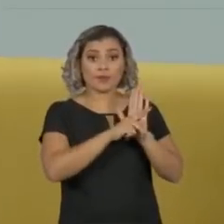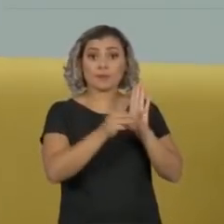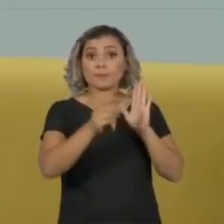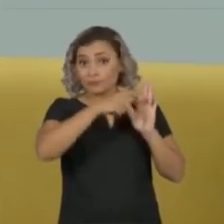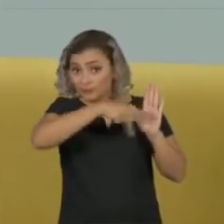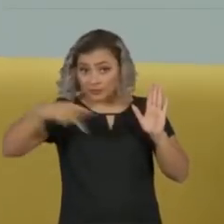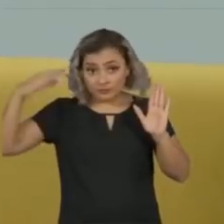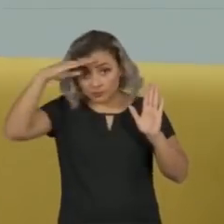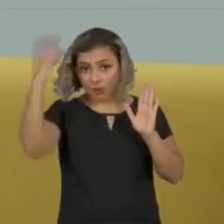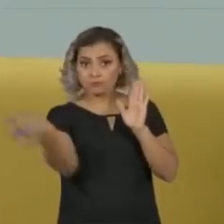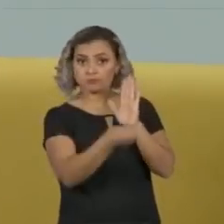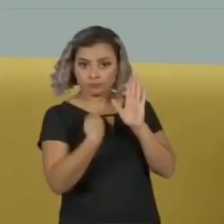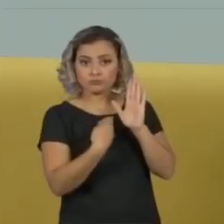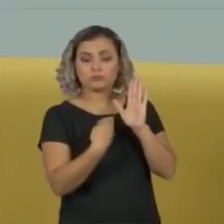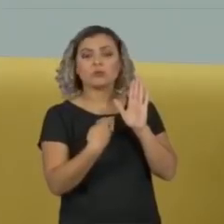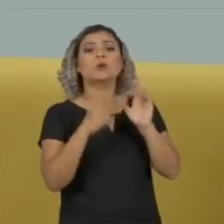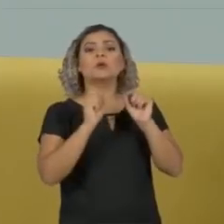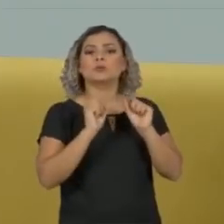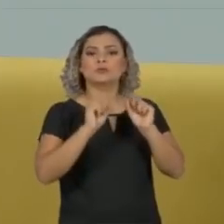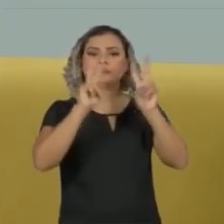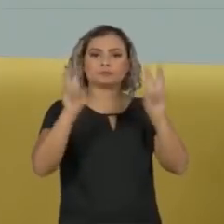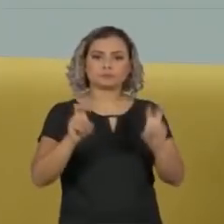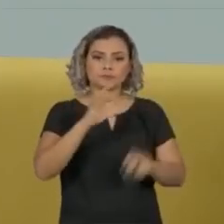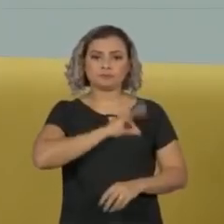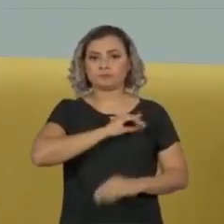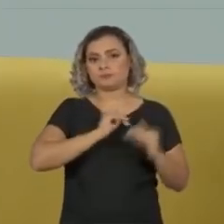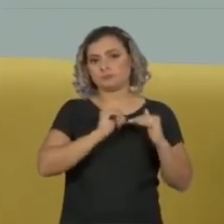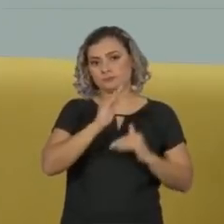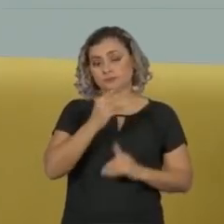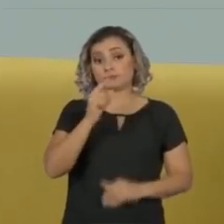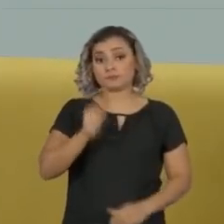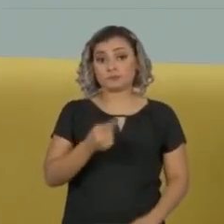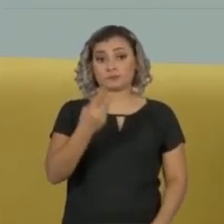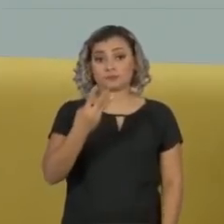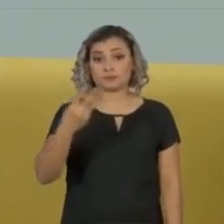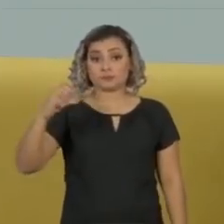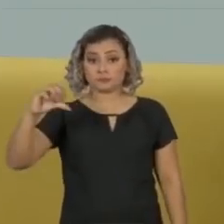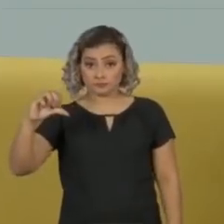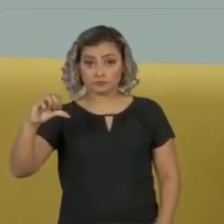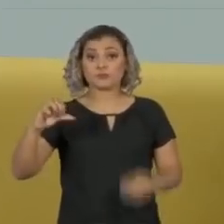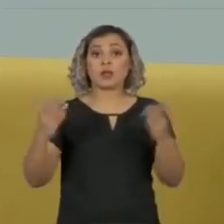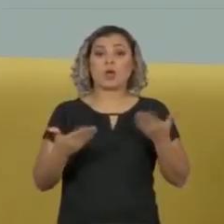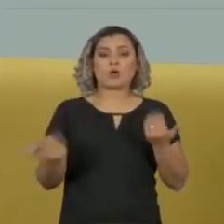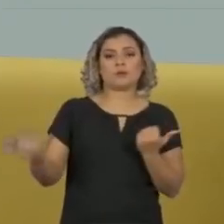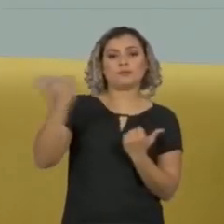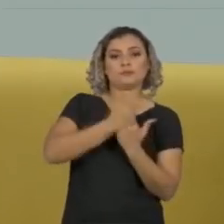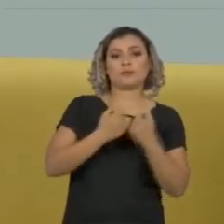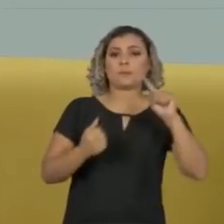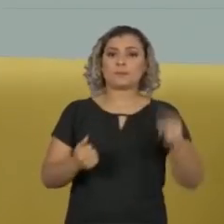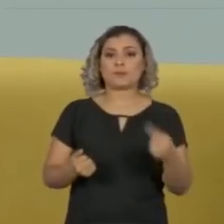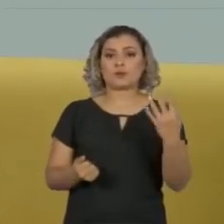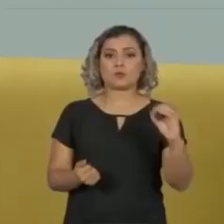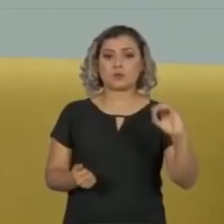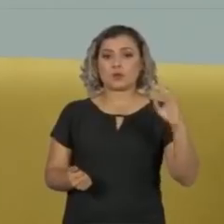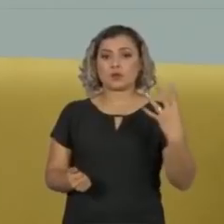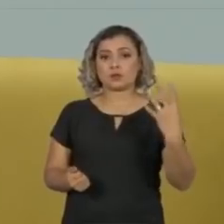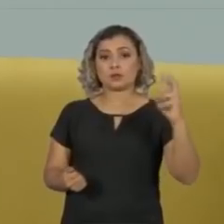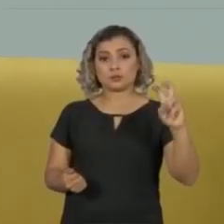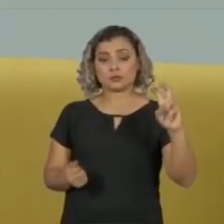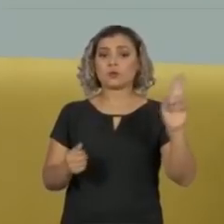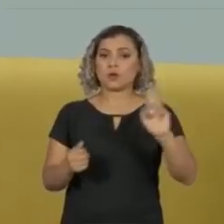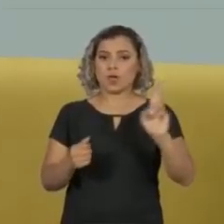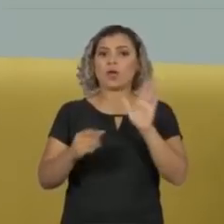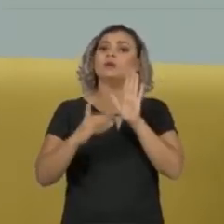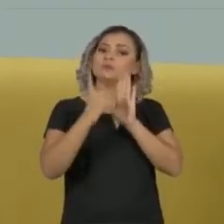Jair Bolsonaro, que eleva o valor do salário mínimo de R$ 1.039 para R$ 1.045, foi publicada hoje no